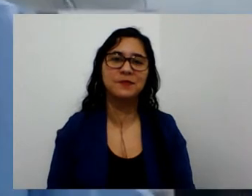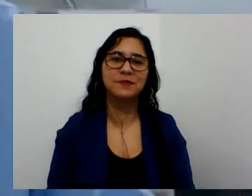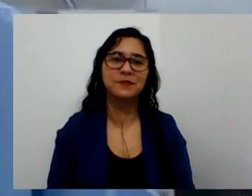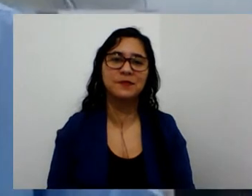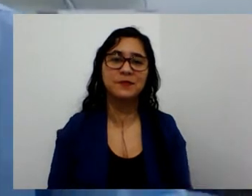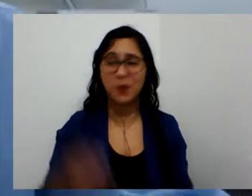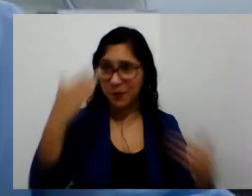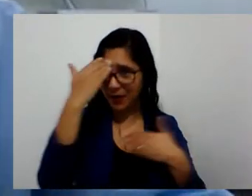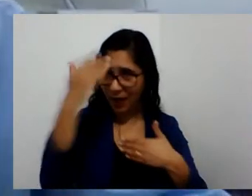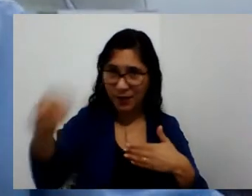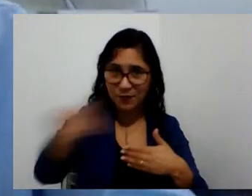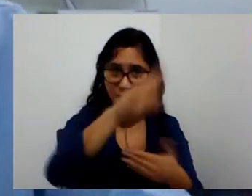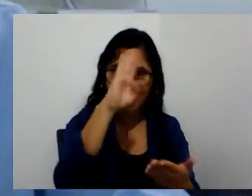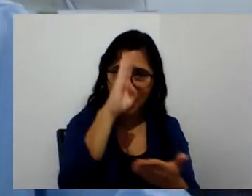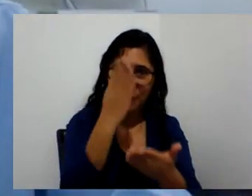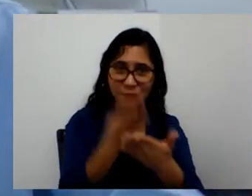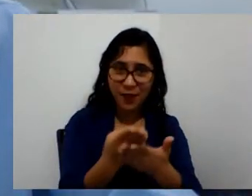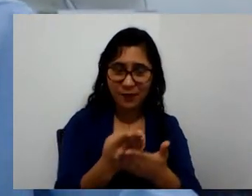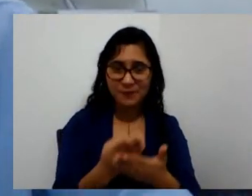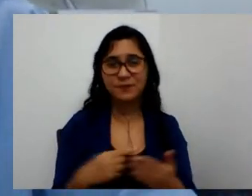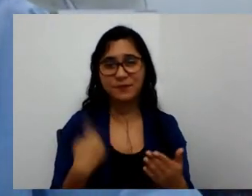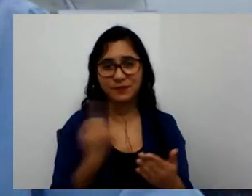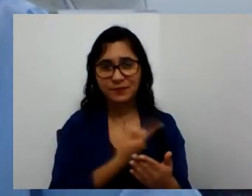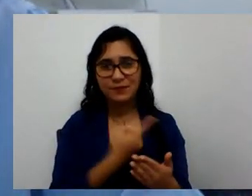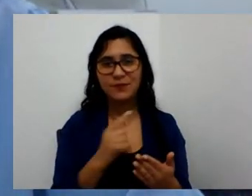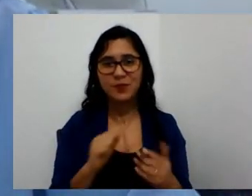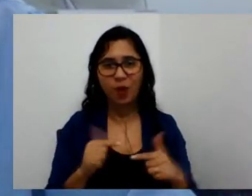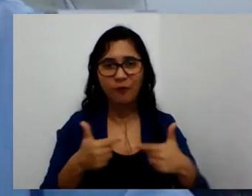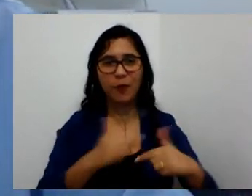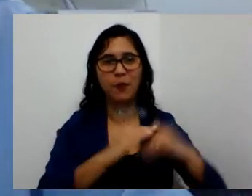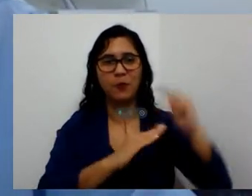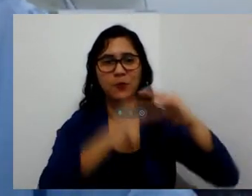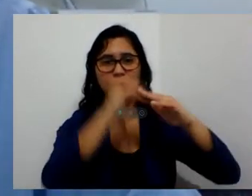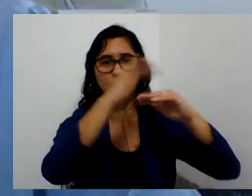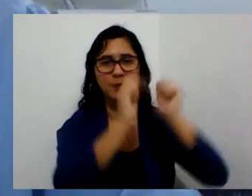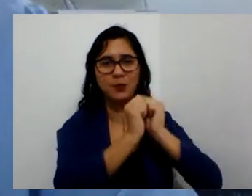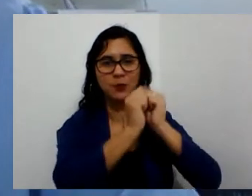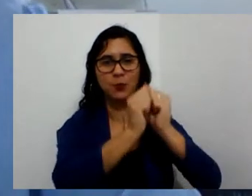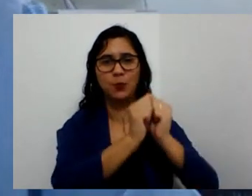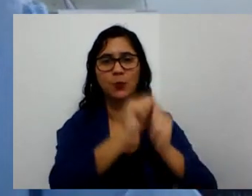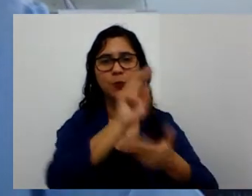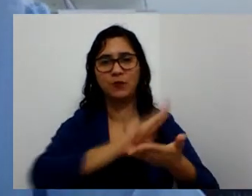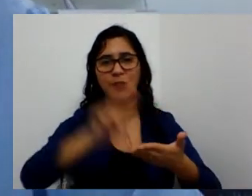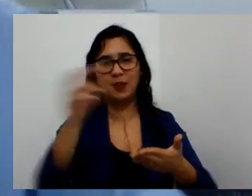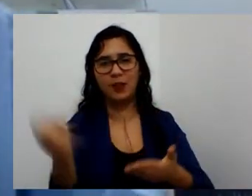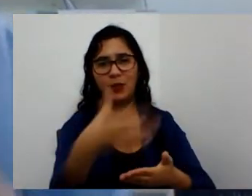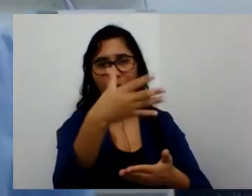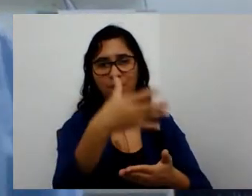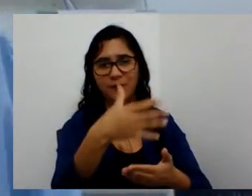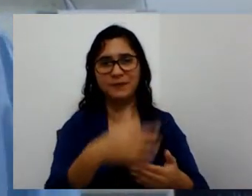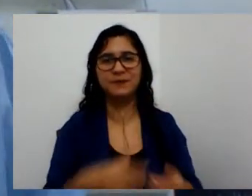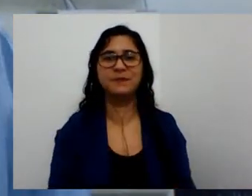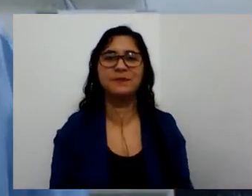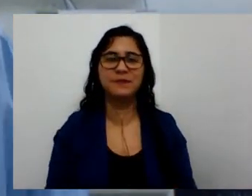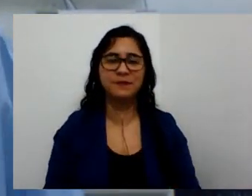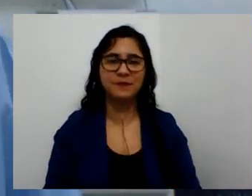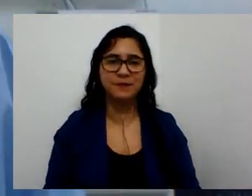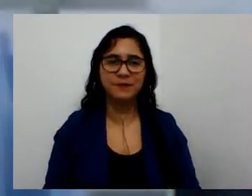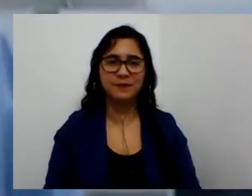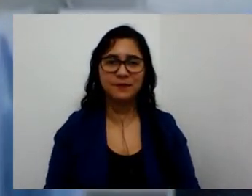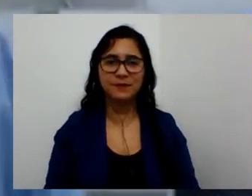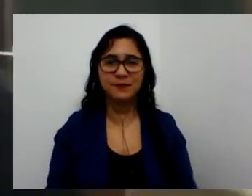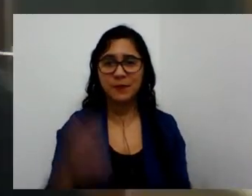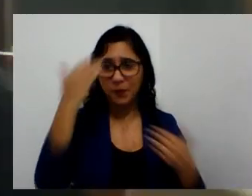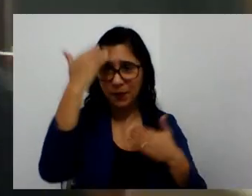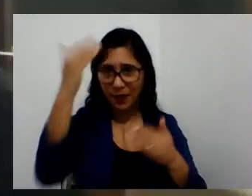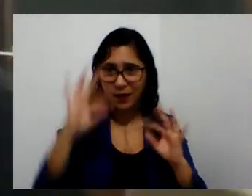Agradecemos a confiança de todos e vamos construir juntos a nova universidade, a nova UFSCar. Agradeço a